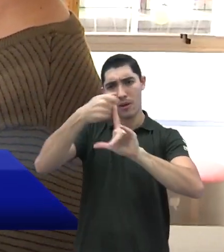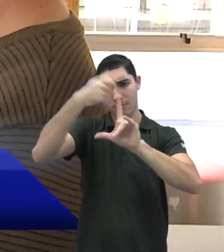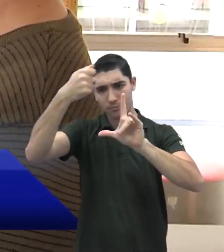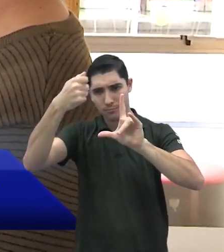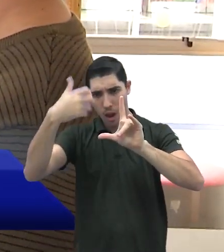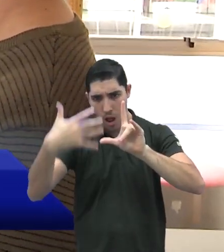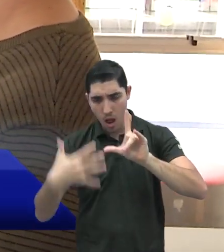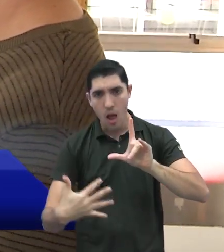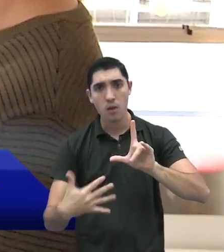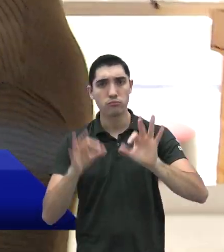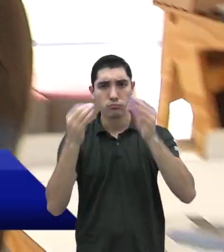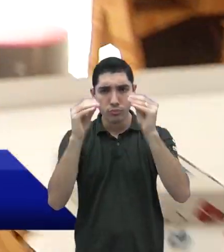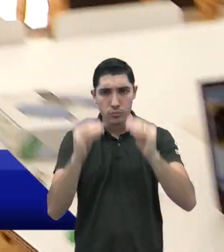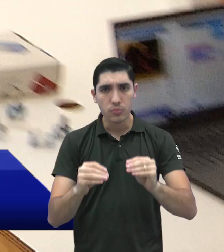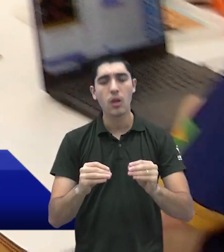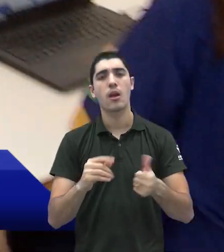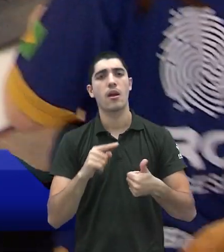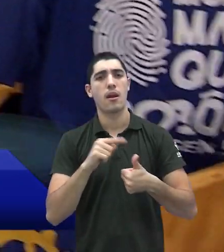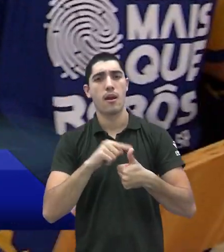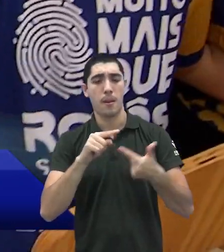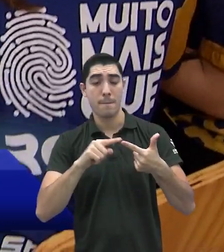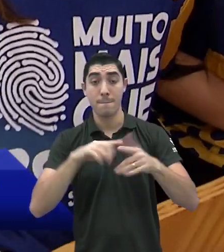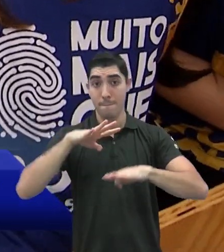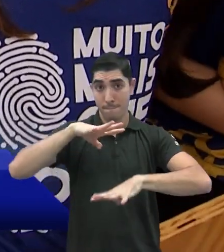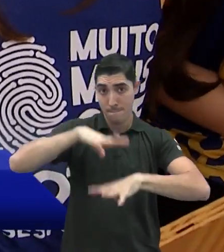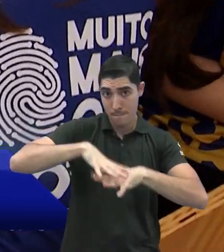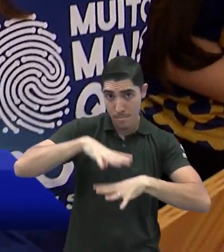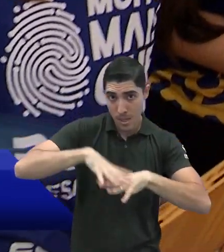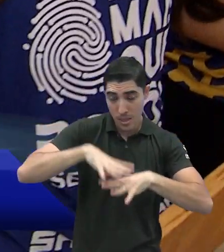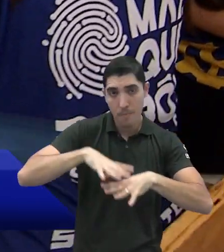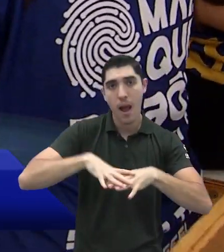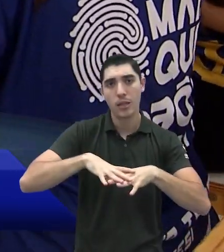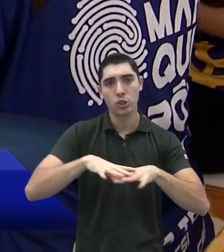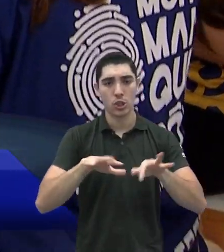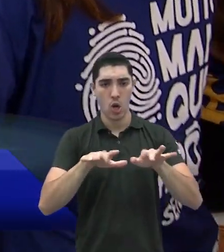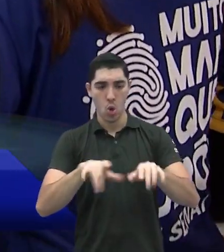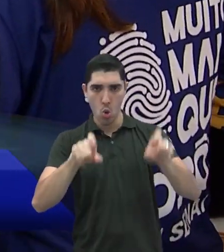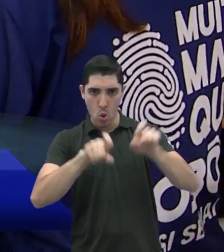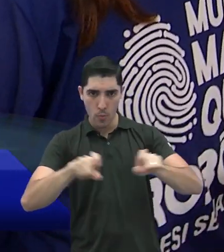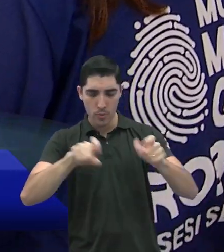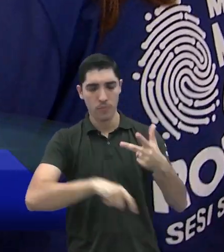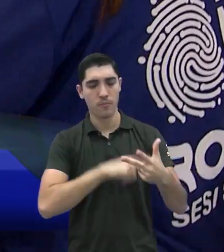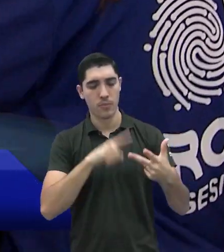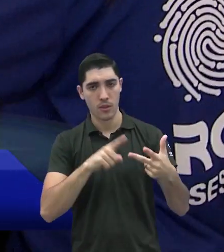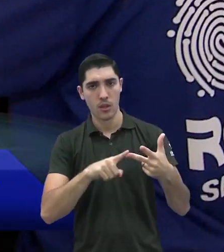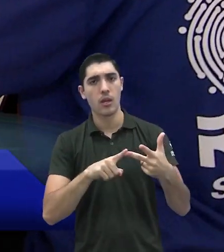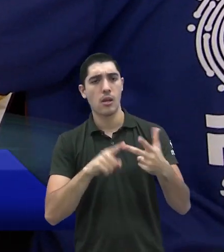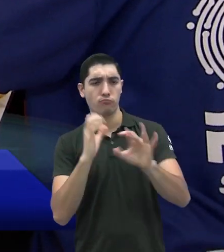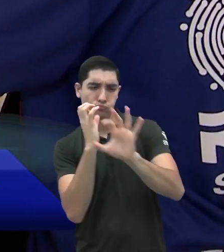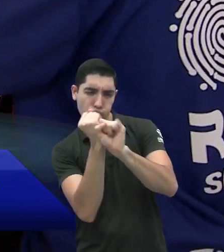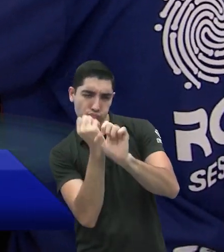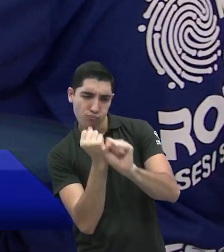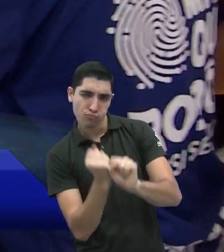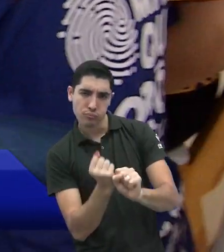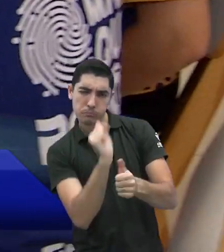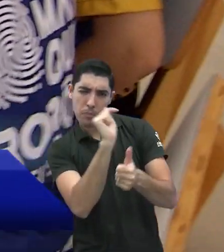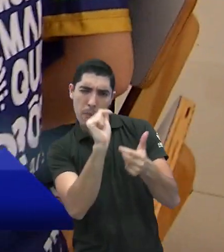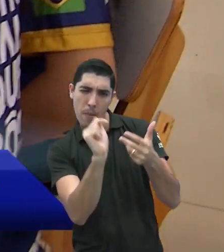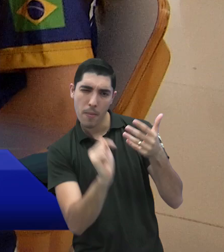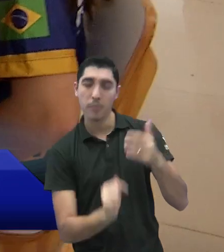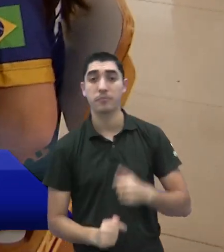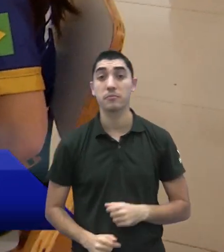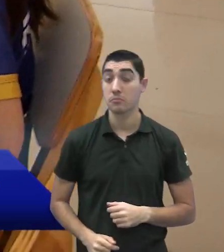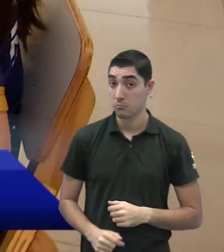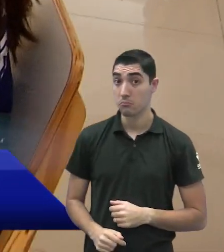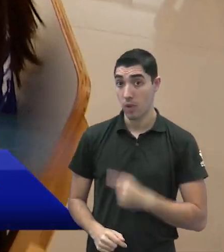eles aprendem os conceitos básicos, lógica de programação, matemática computacional, pensamento matemático, né?